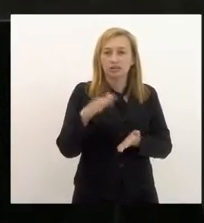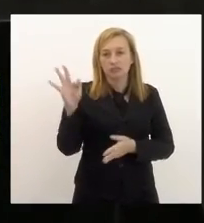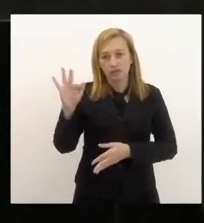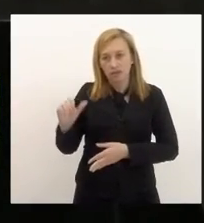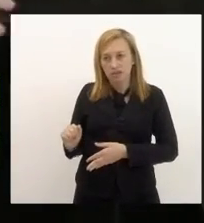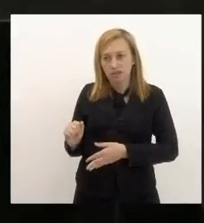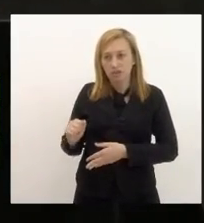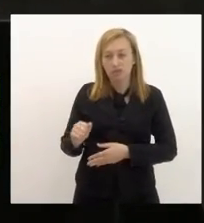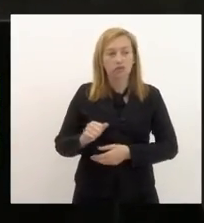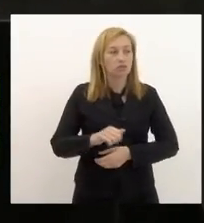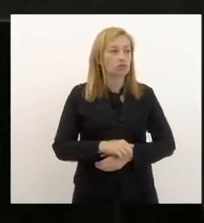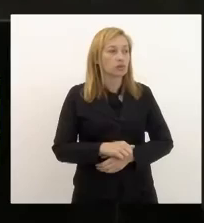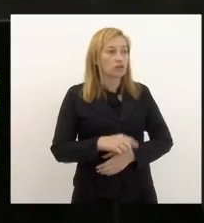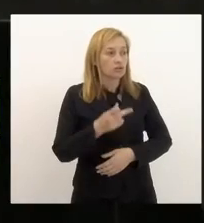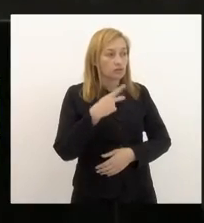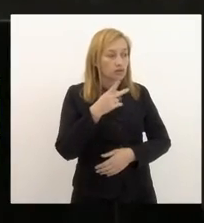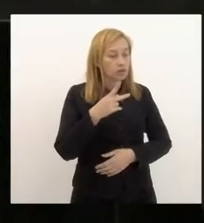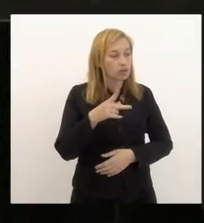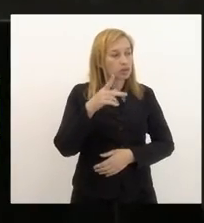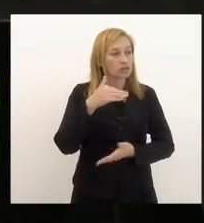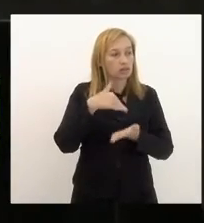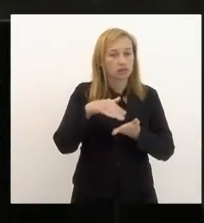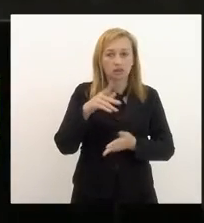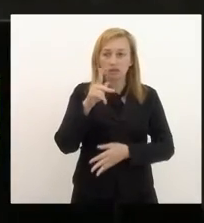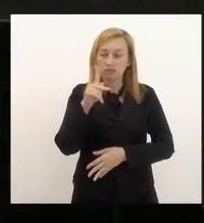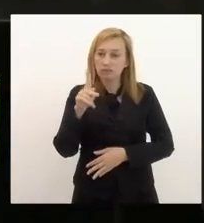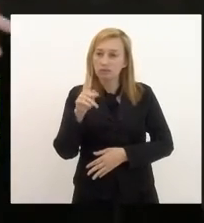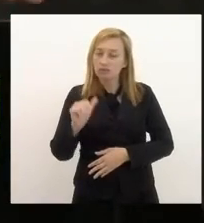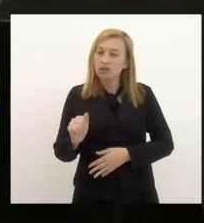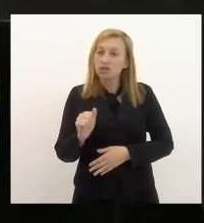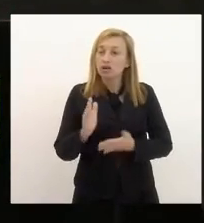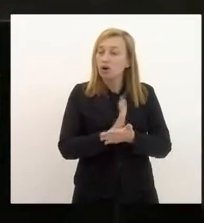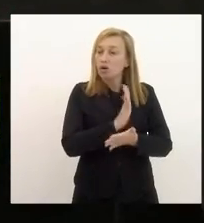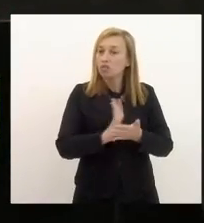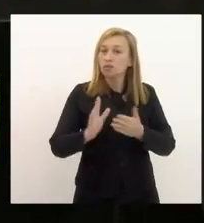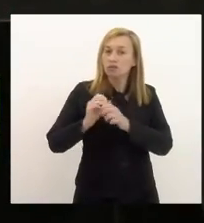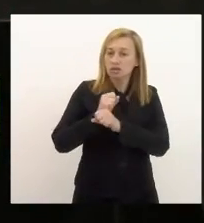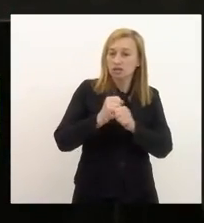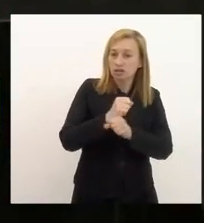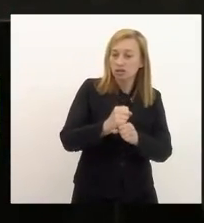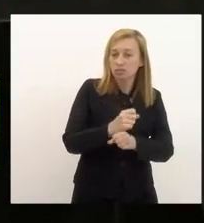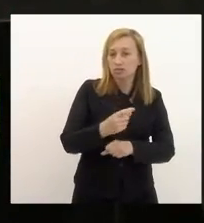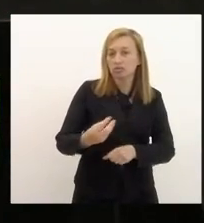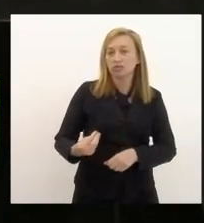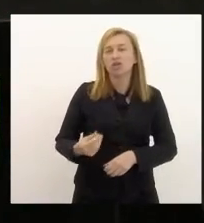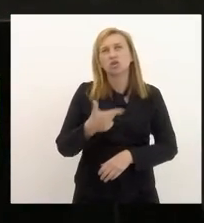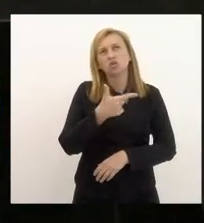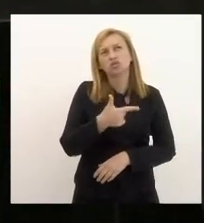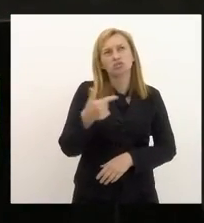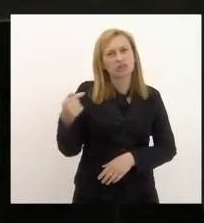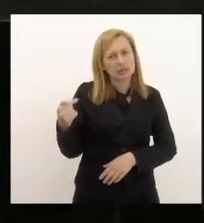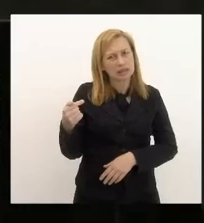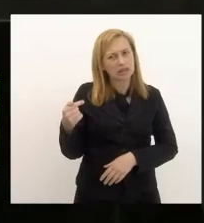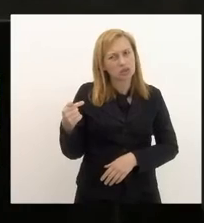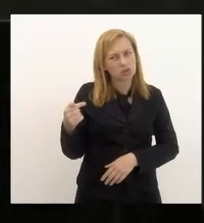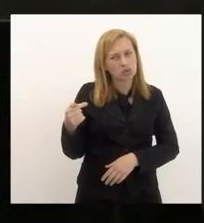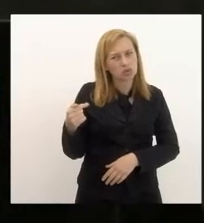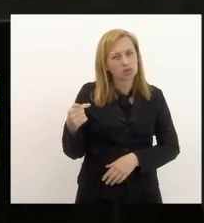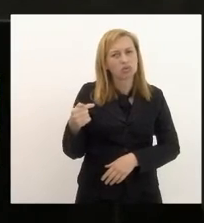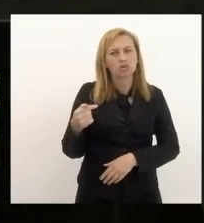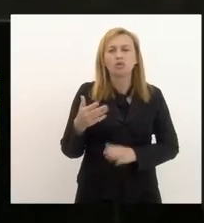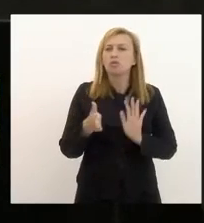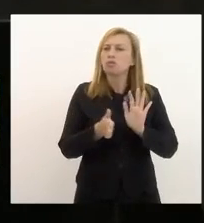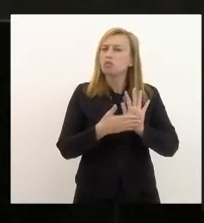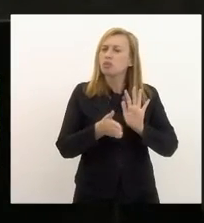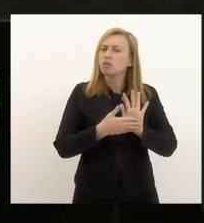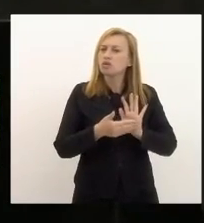eu me reporto aqui secretário de fazenda alguns anos anteriores eu estava nessa casa em 2017 quando